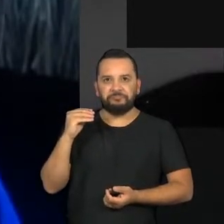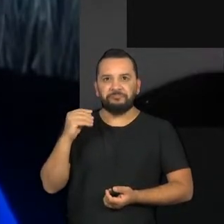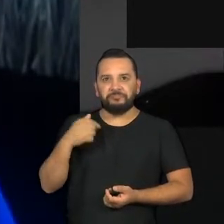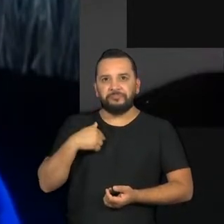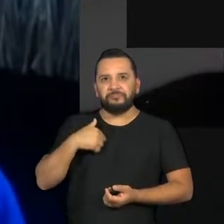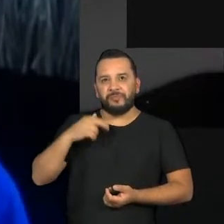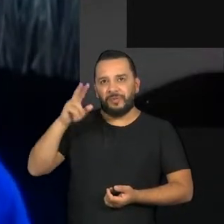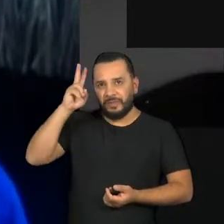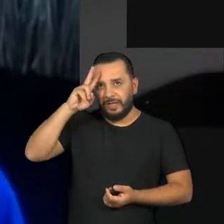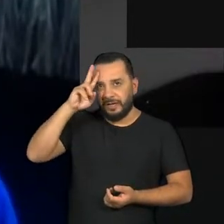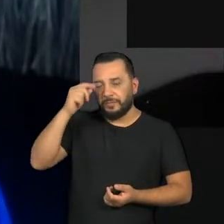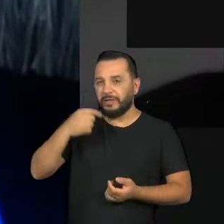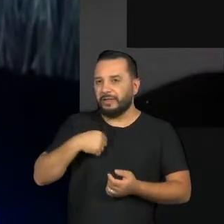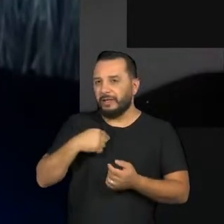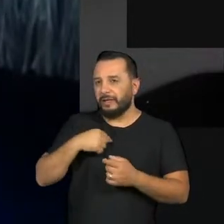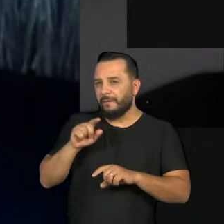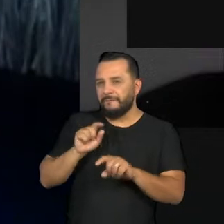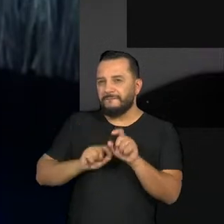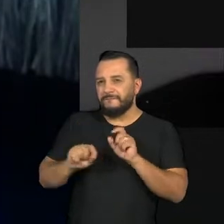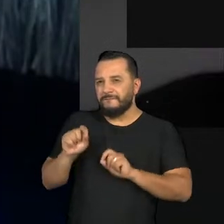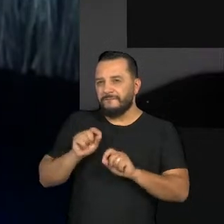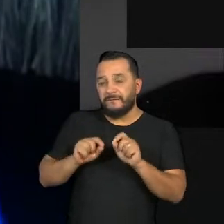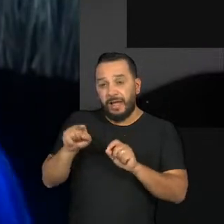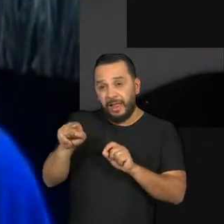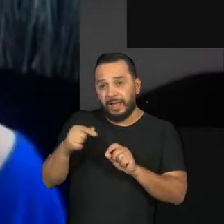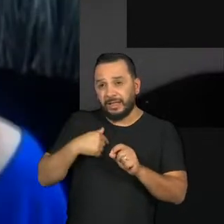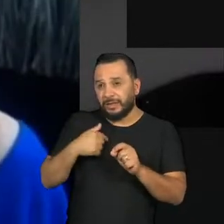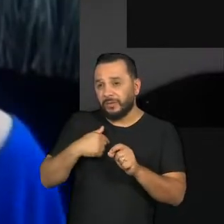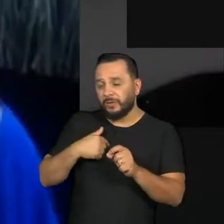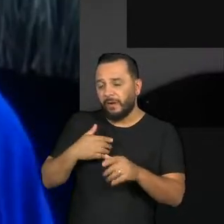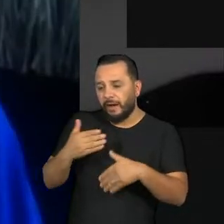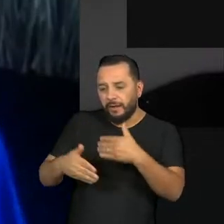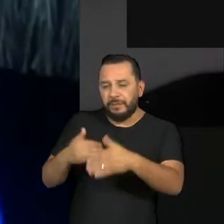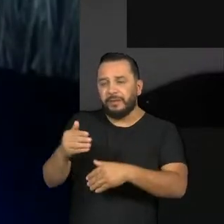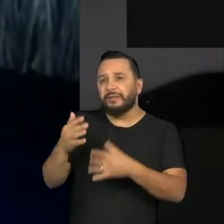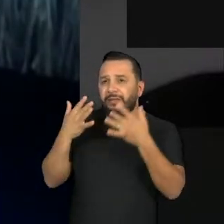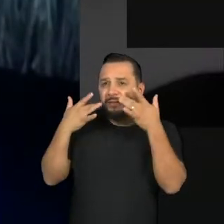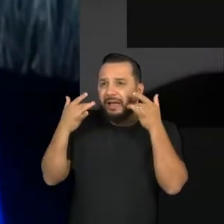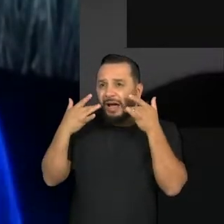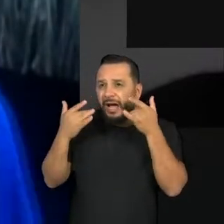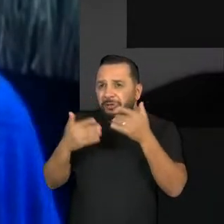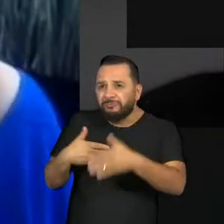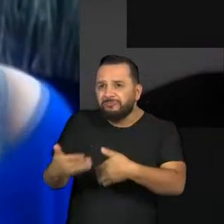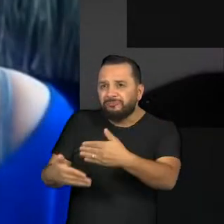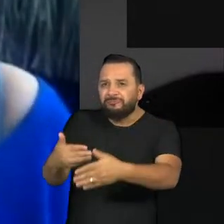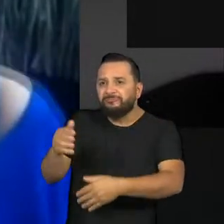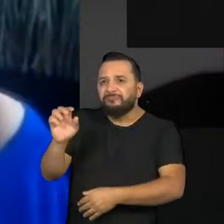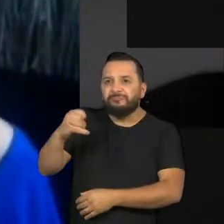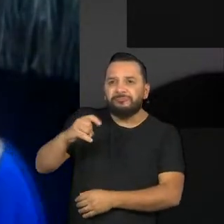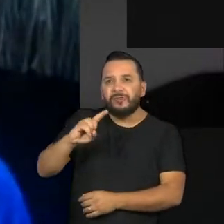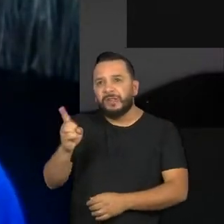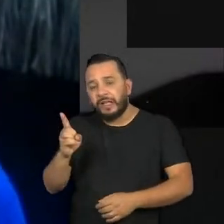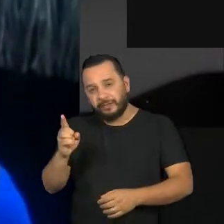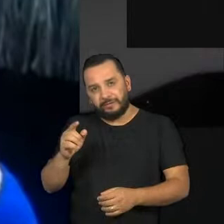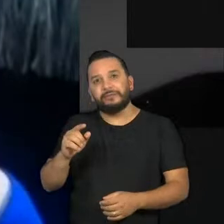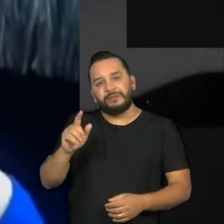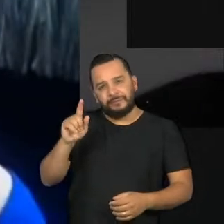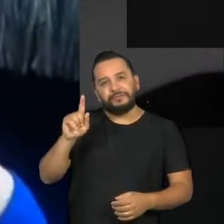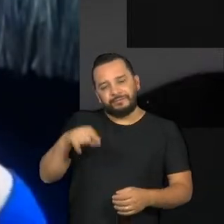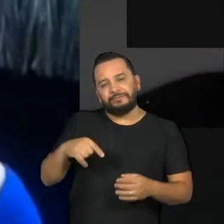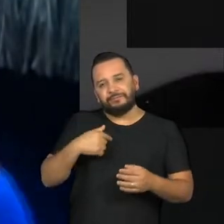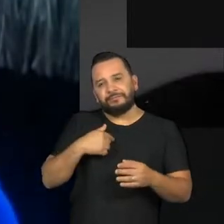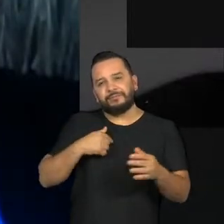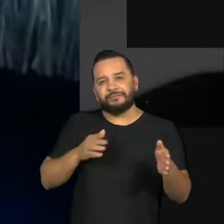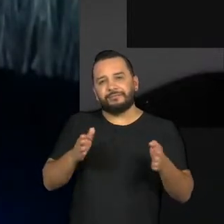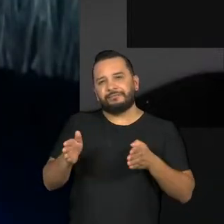que estava também descobrindo o caminho dela, o que ela queria com o teatro, e eu acho que é coisa rara, assim,